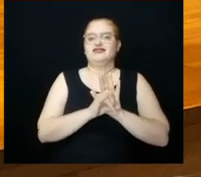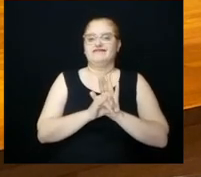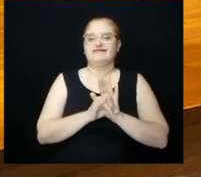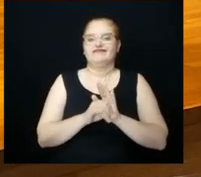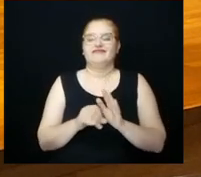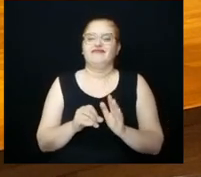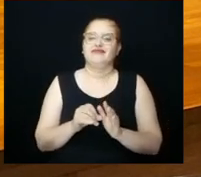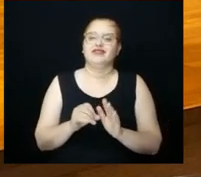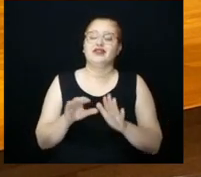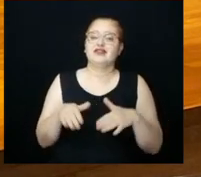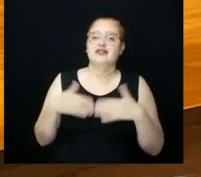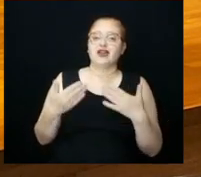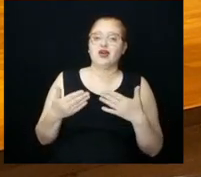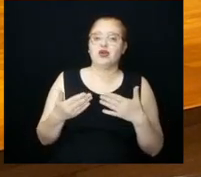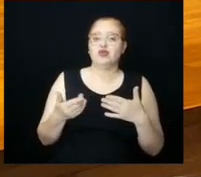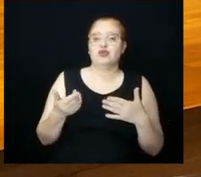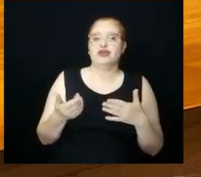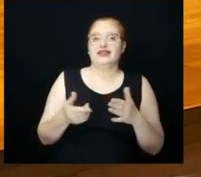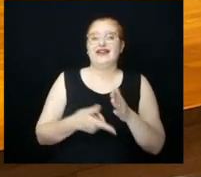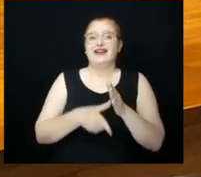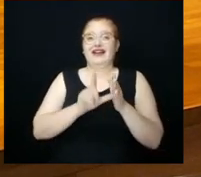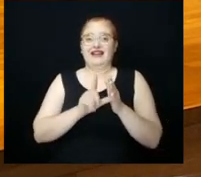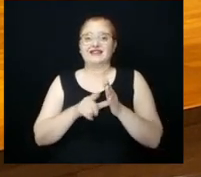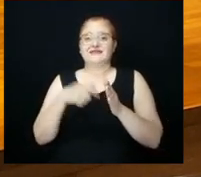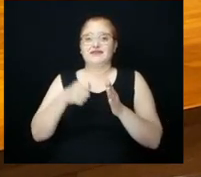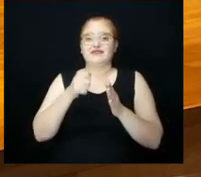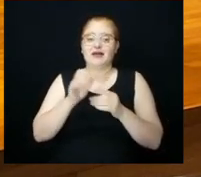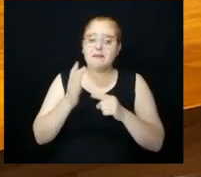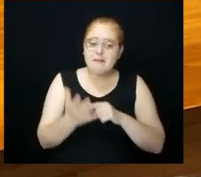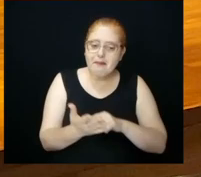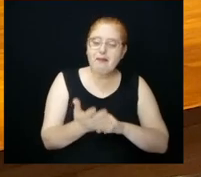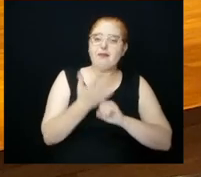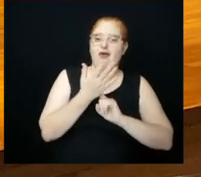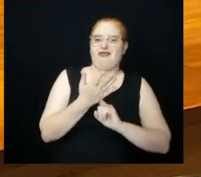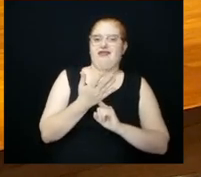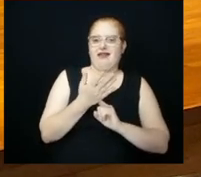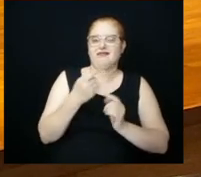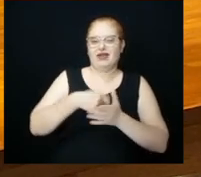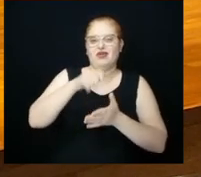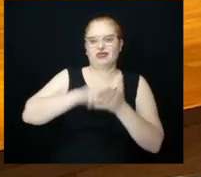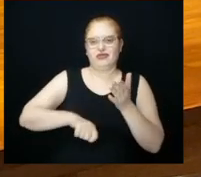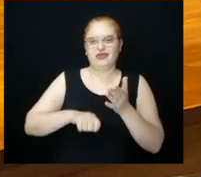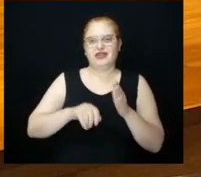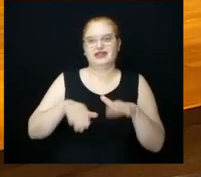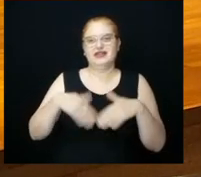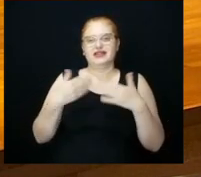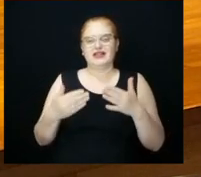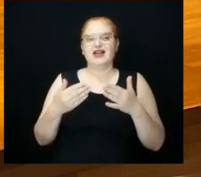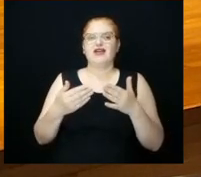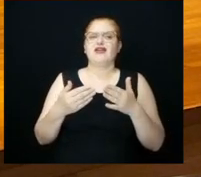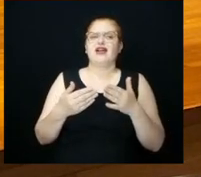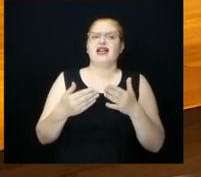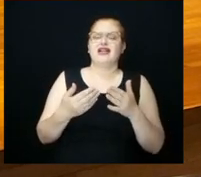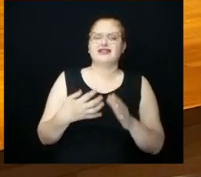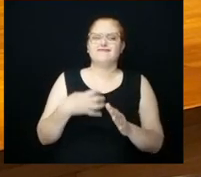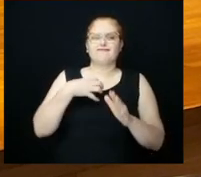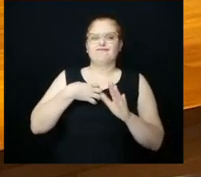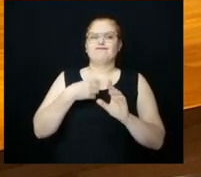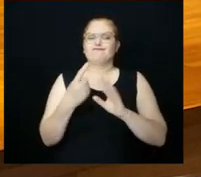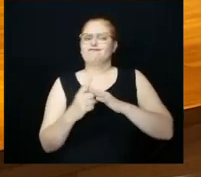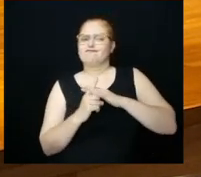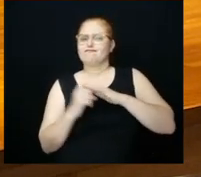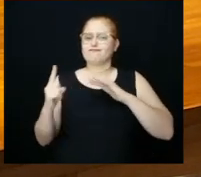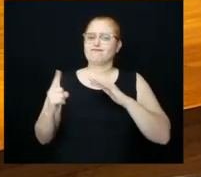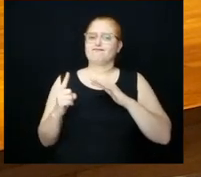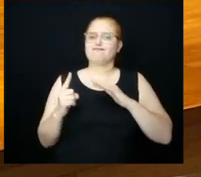percebe o quanto não ter sido mostrado antes isso para ela deixou ela um pouco à parte, né? E que a partir desse